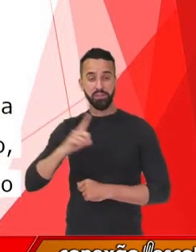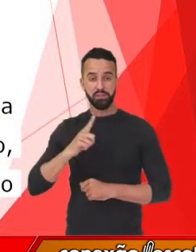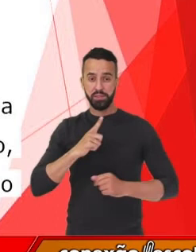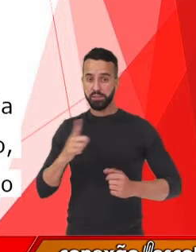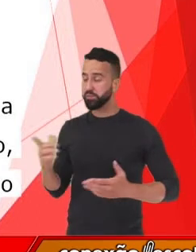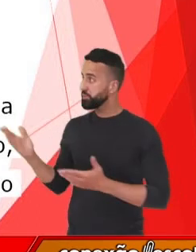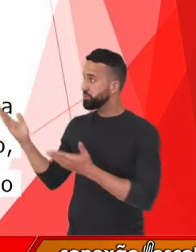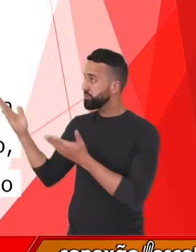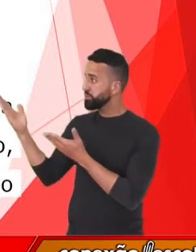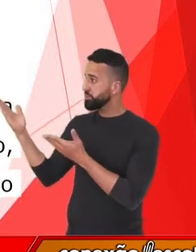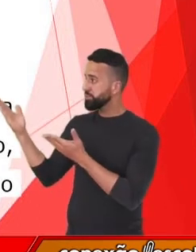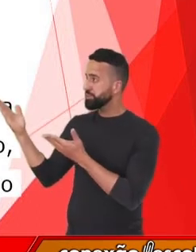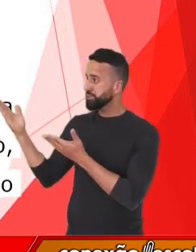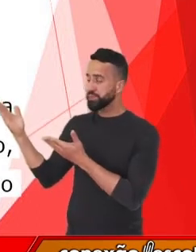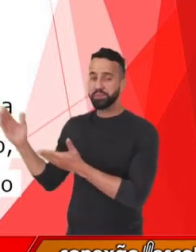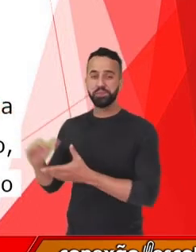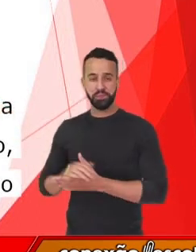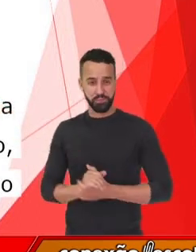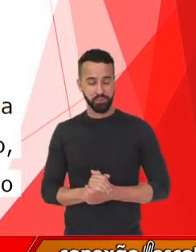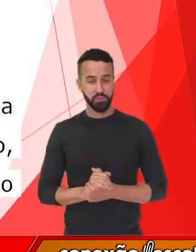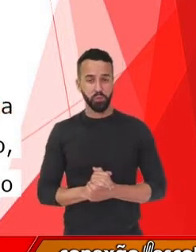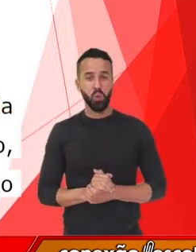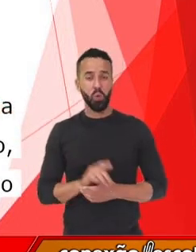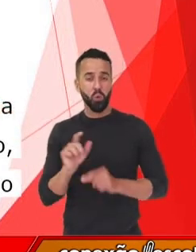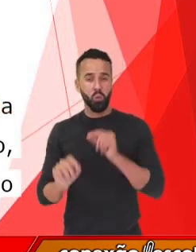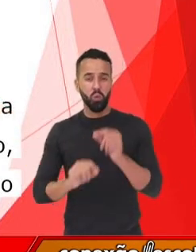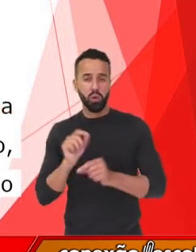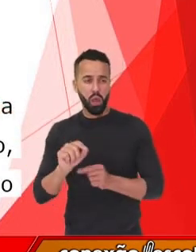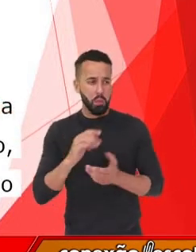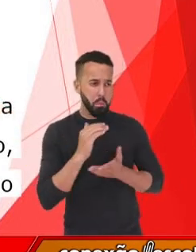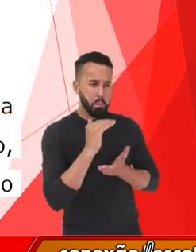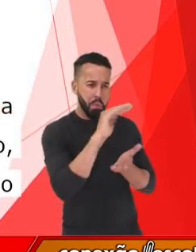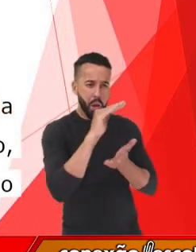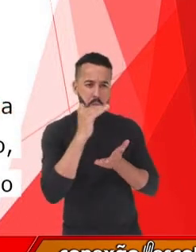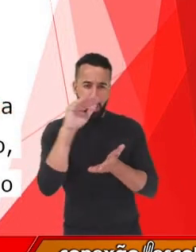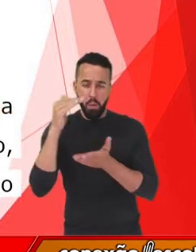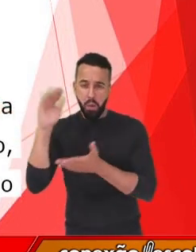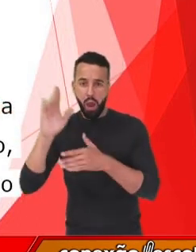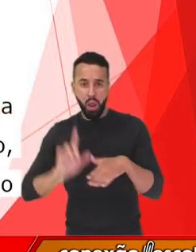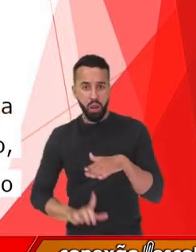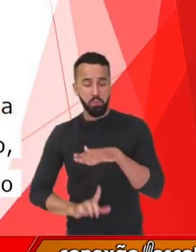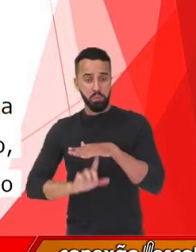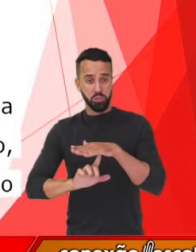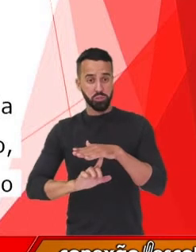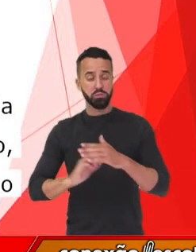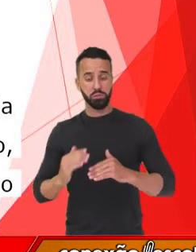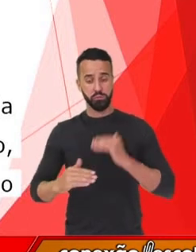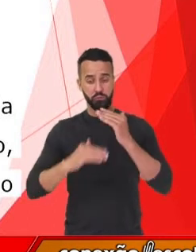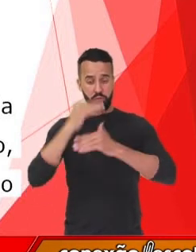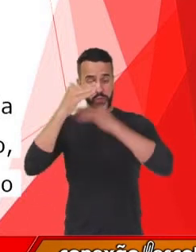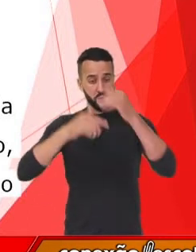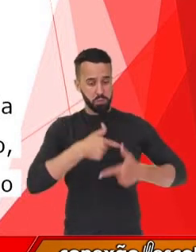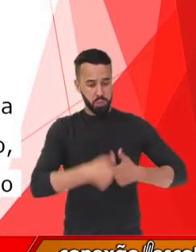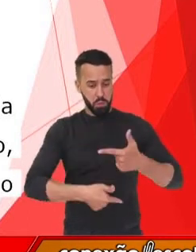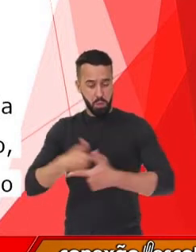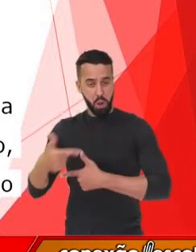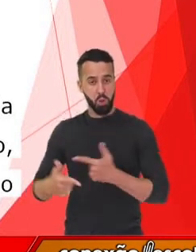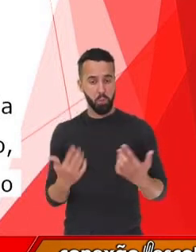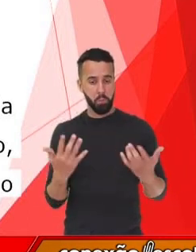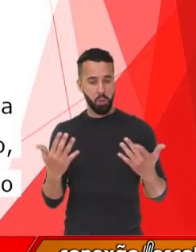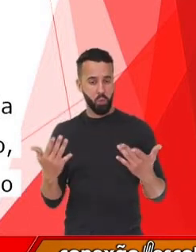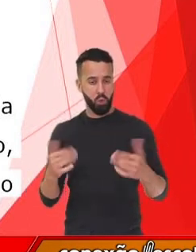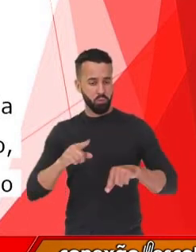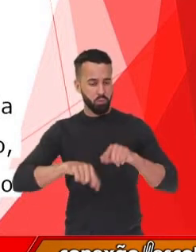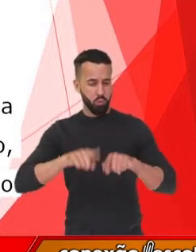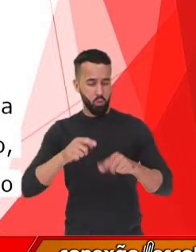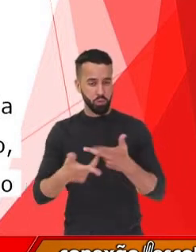que é o cobertismo, limitação de importações e desenvolvimento de manufaturas de artigos de